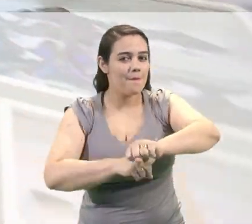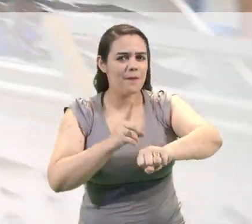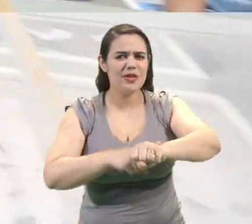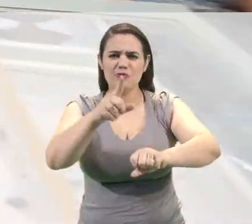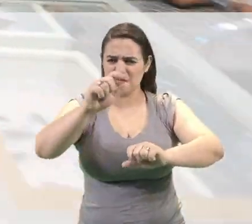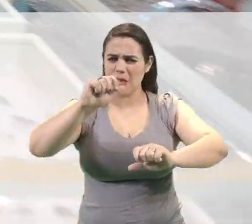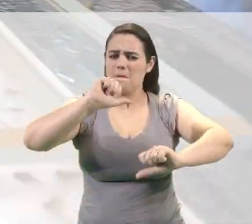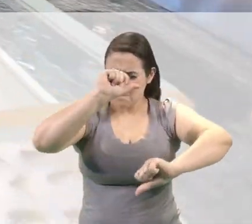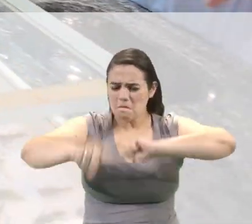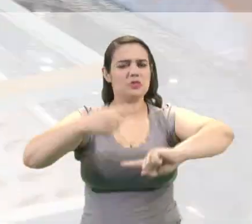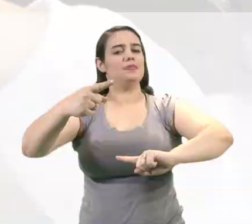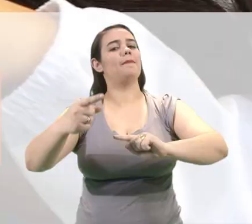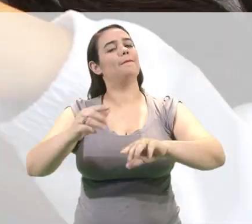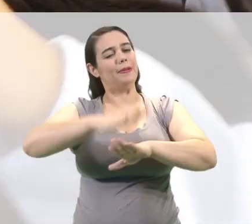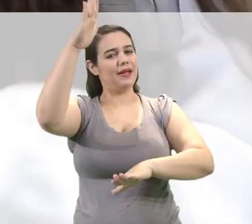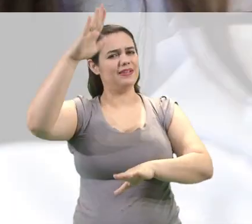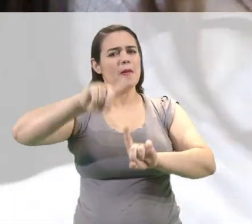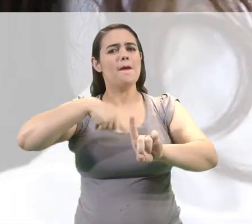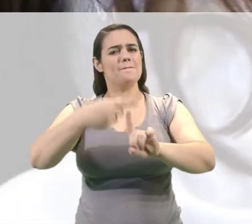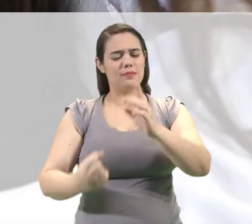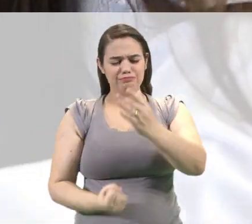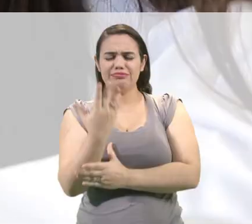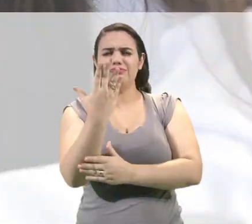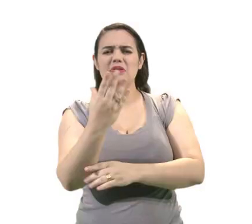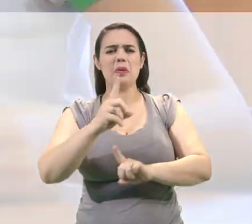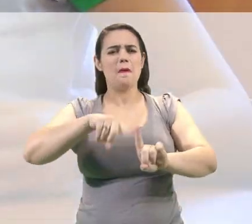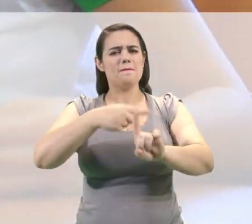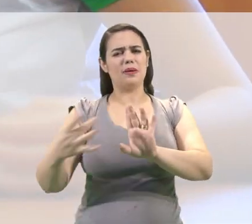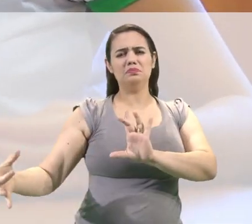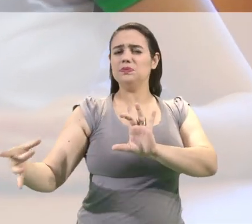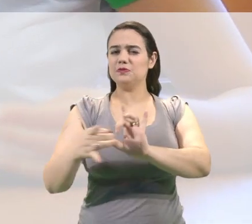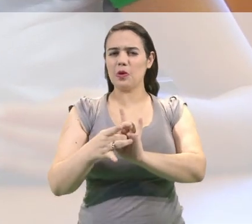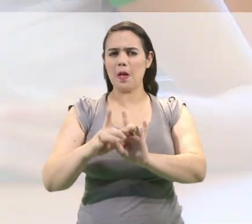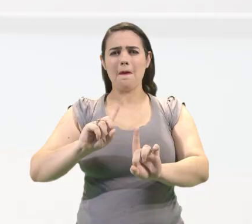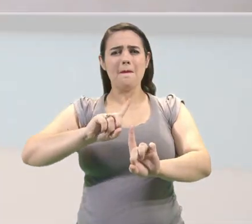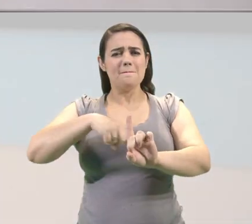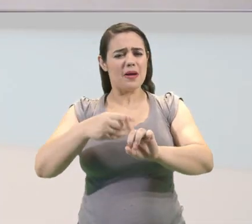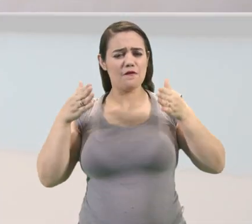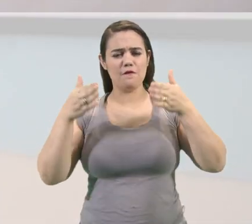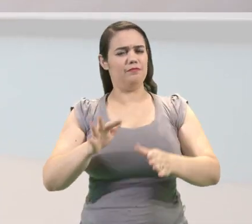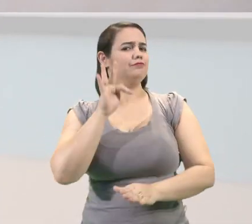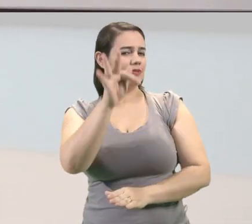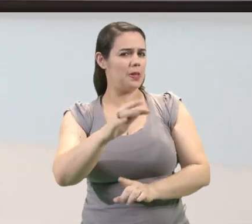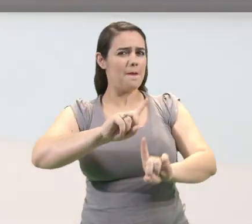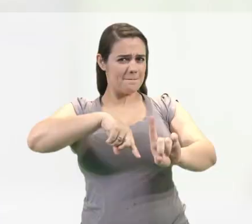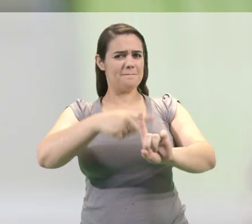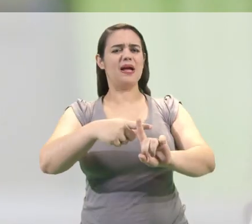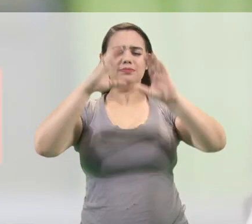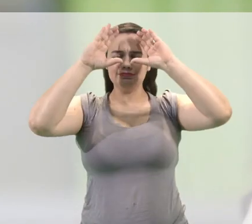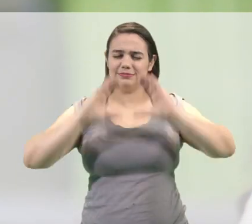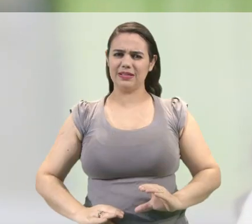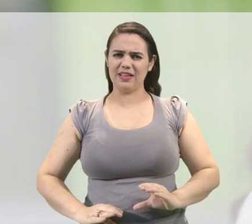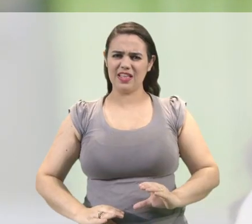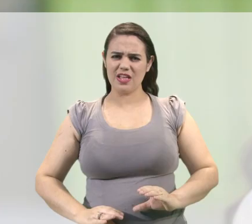Chegou a hora de ser mais. Mais criativo e inovador. Mais integrado. Mais focado no futuro.